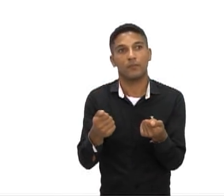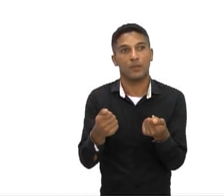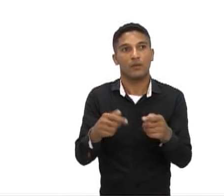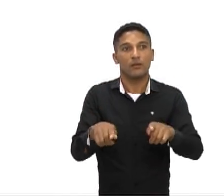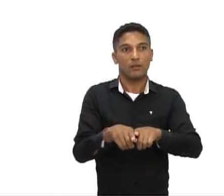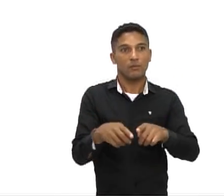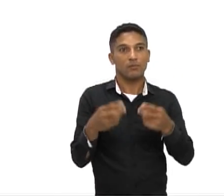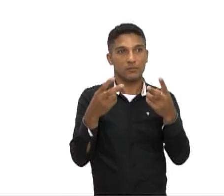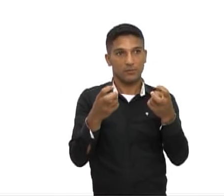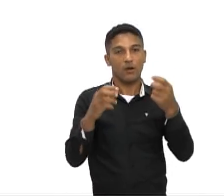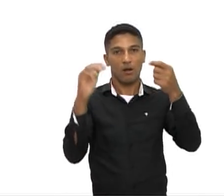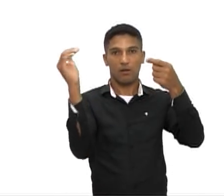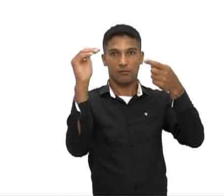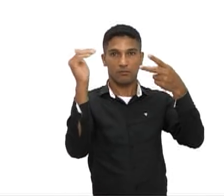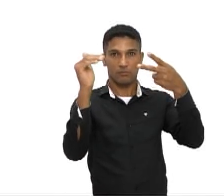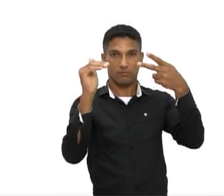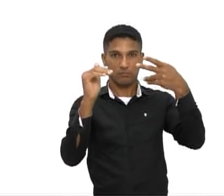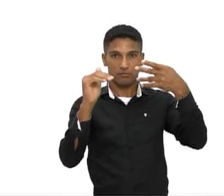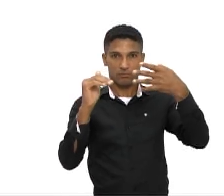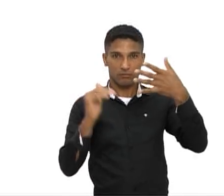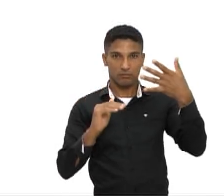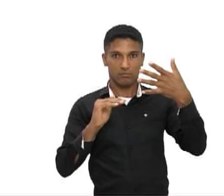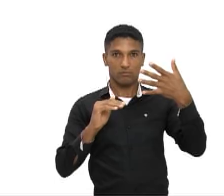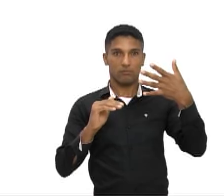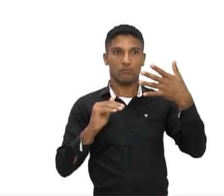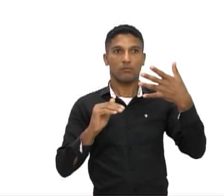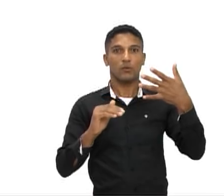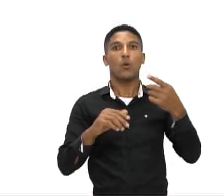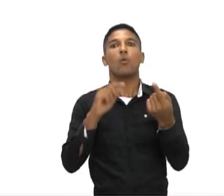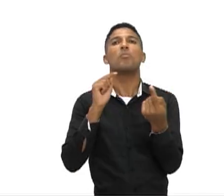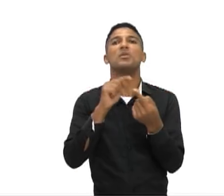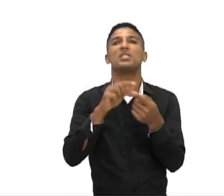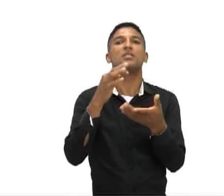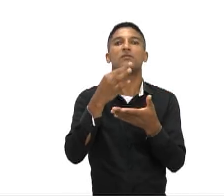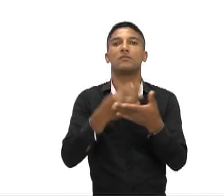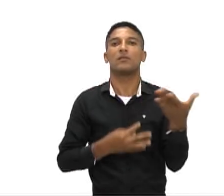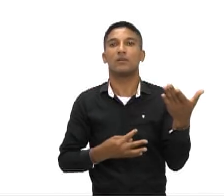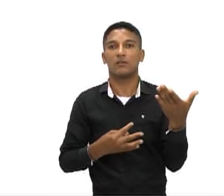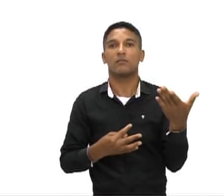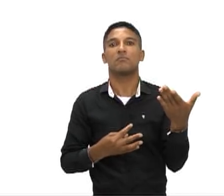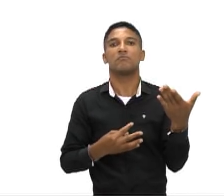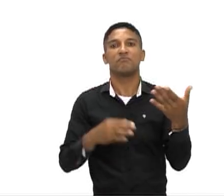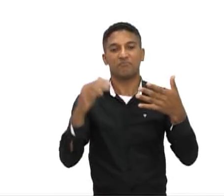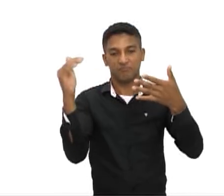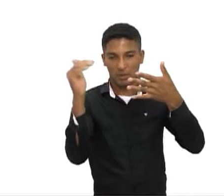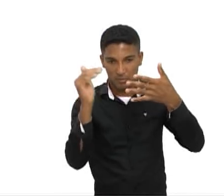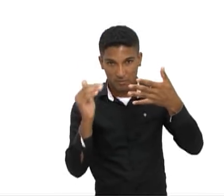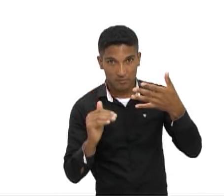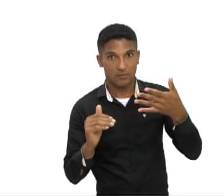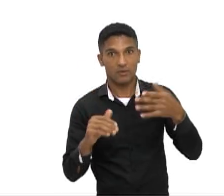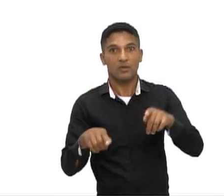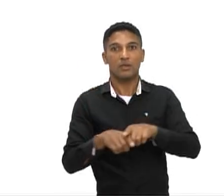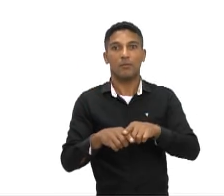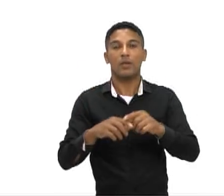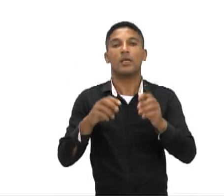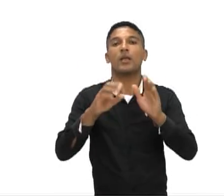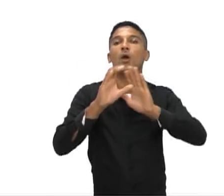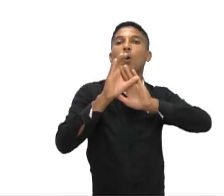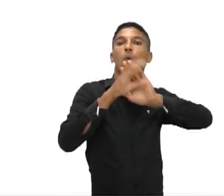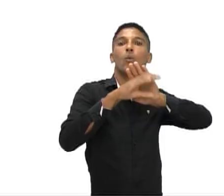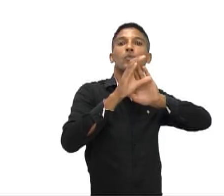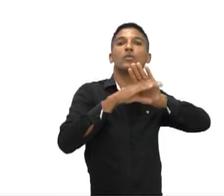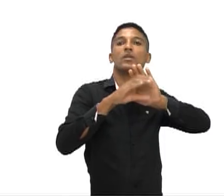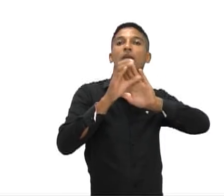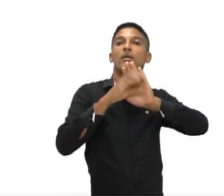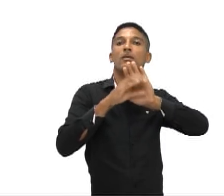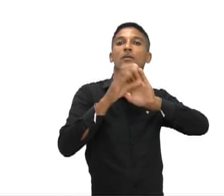diferente, diversificado, identificamos a finalidade dos textos, aprofundamos mais um pouquinho no conceito de sinestesia,